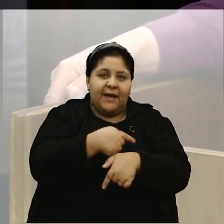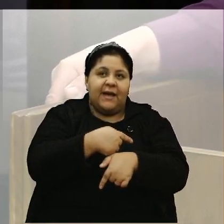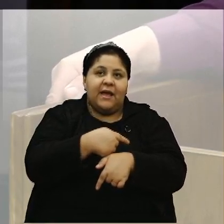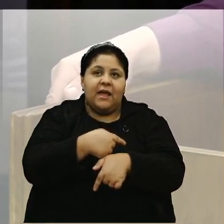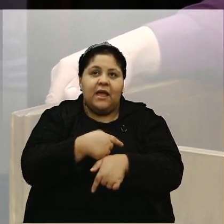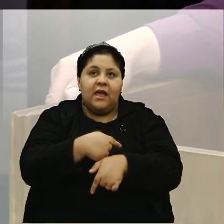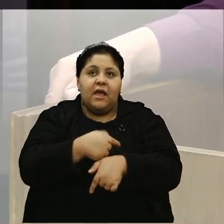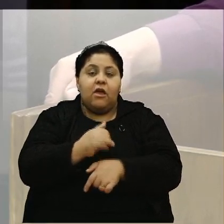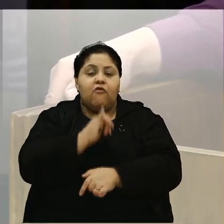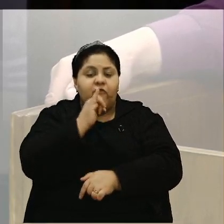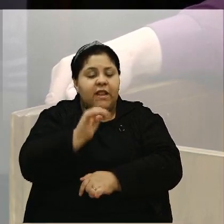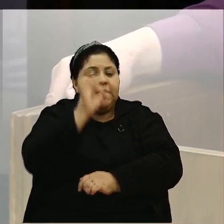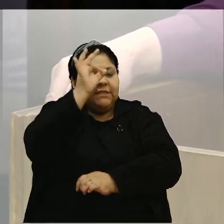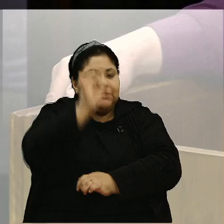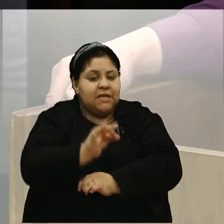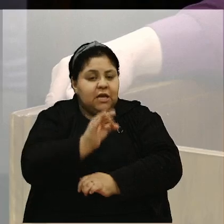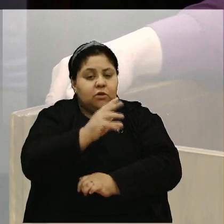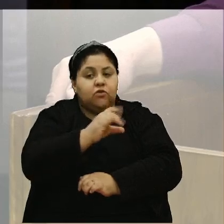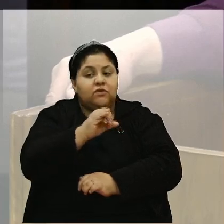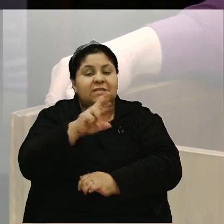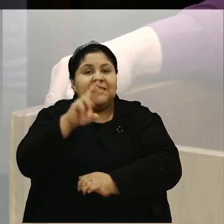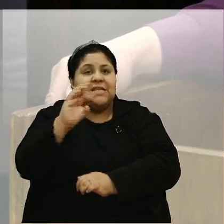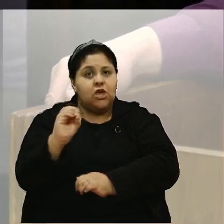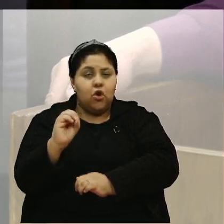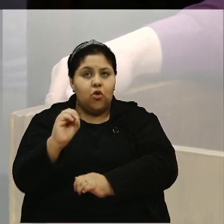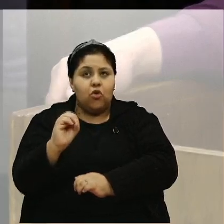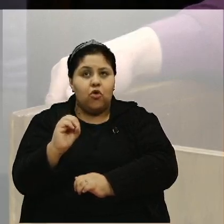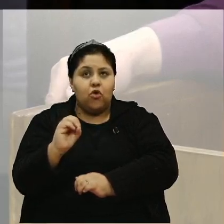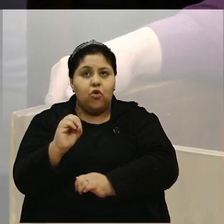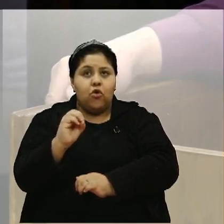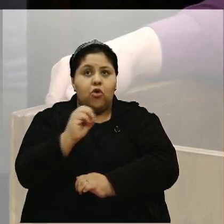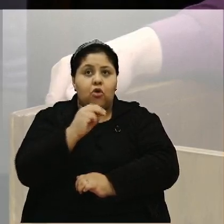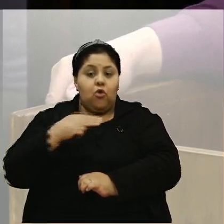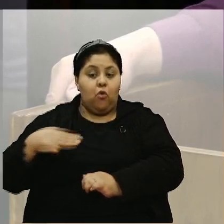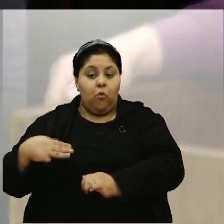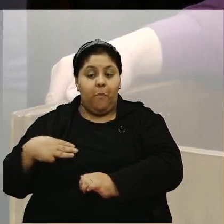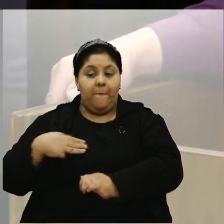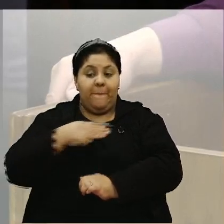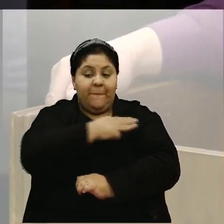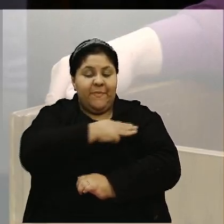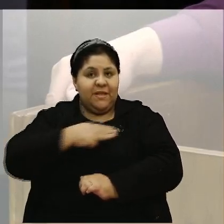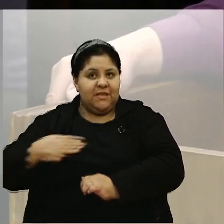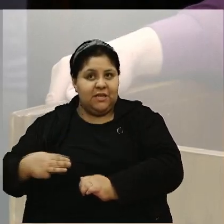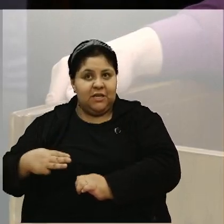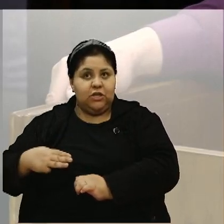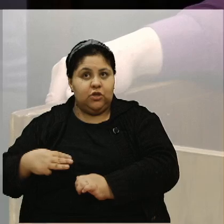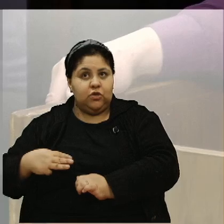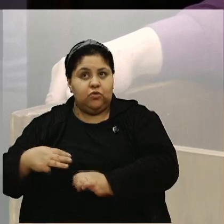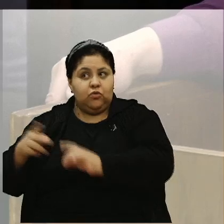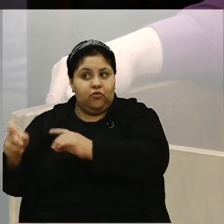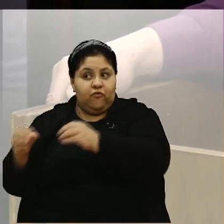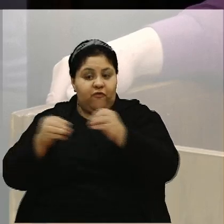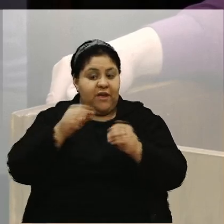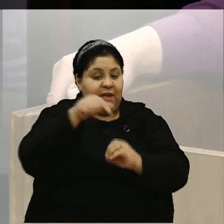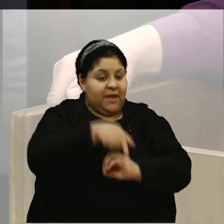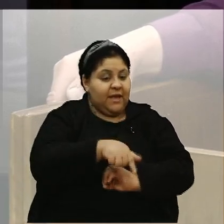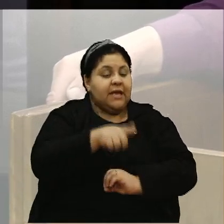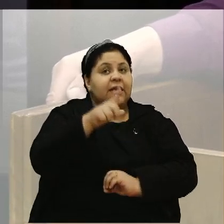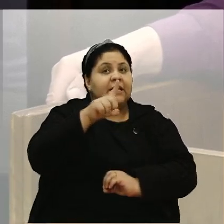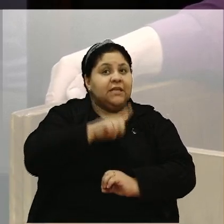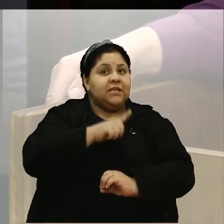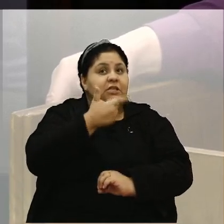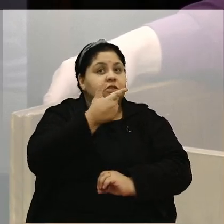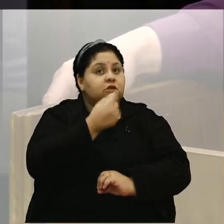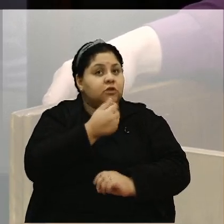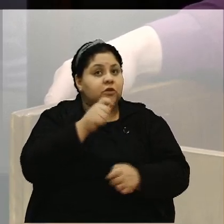enfático hoje de manhã. Eu não tinha ouvido. Ele disse que o ministro, quando veio para cá, falou que tinha dinheiro